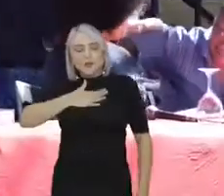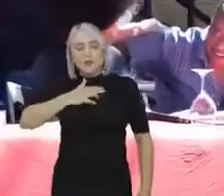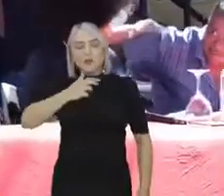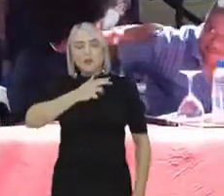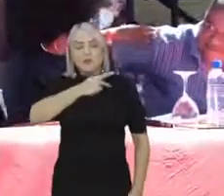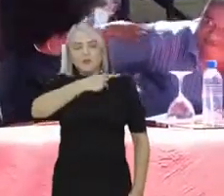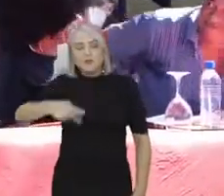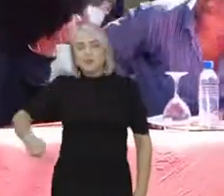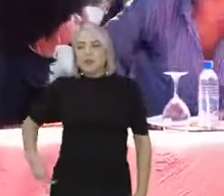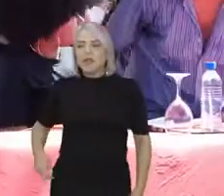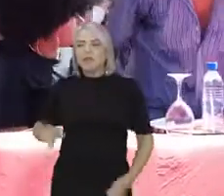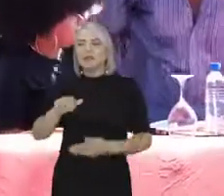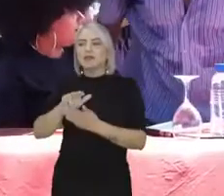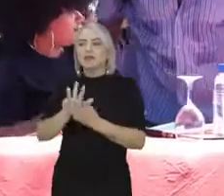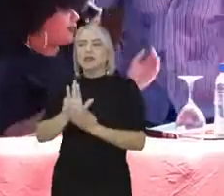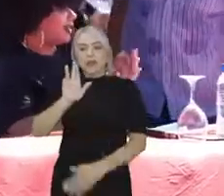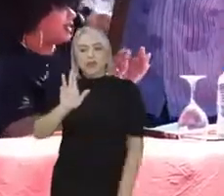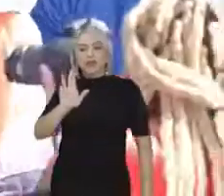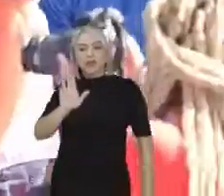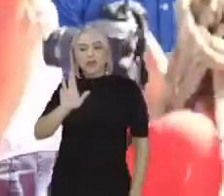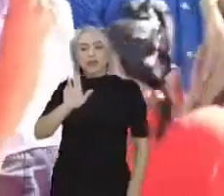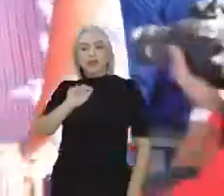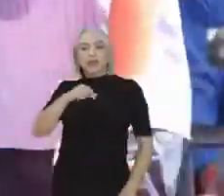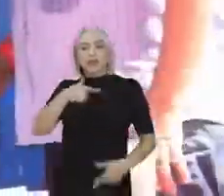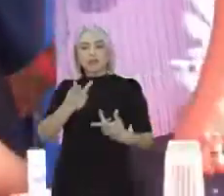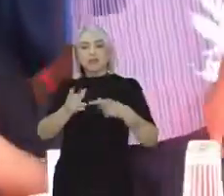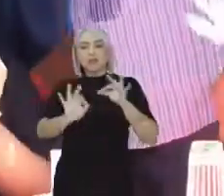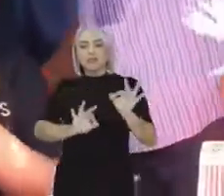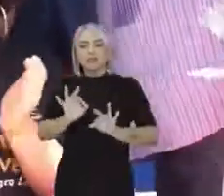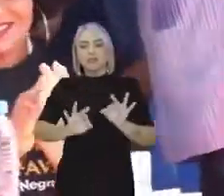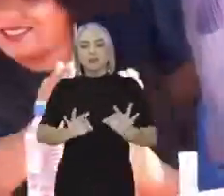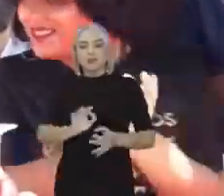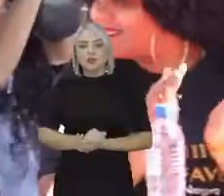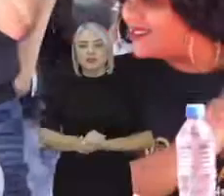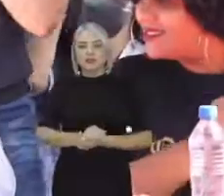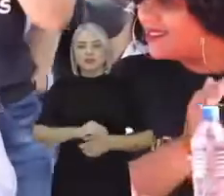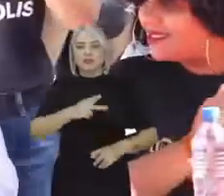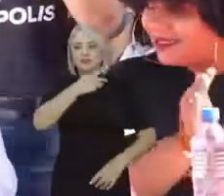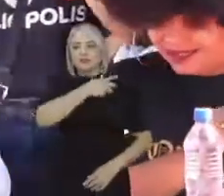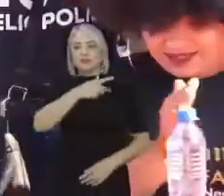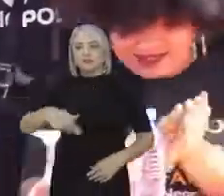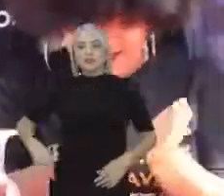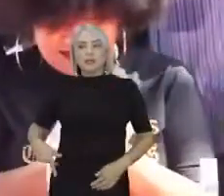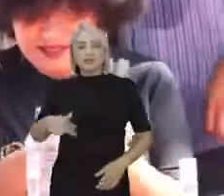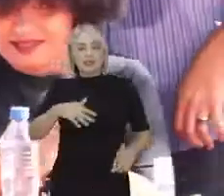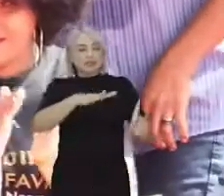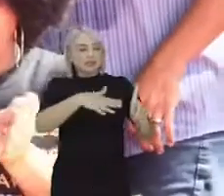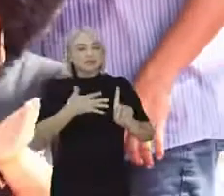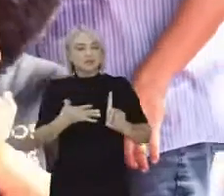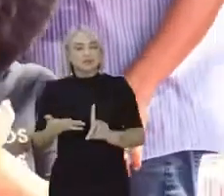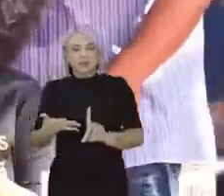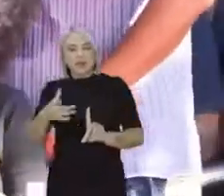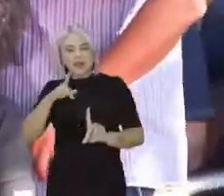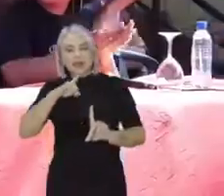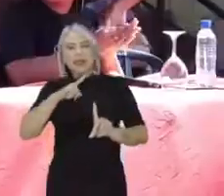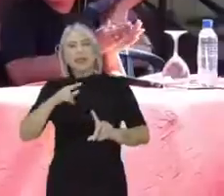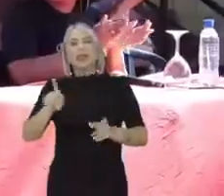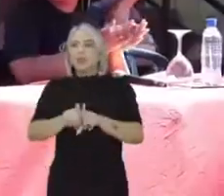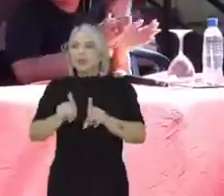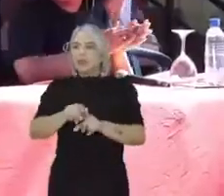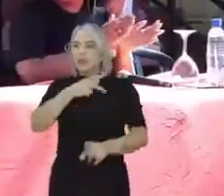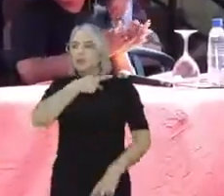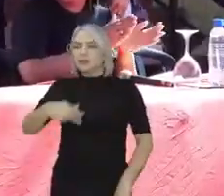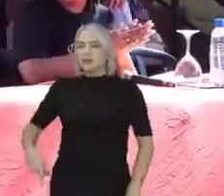dessa organização, nosso presidente de honra. Sabe, Lula? A gente também tem um presidente de honra. E é esse